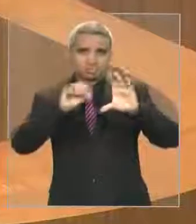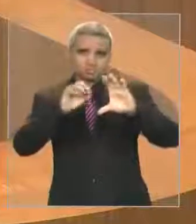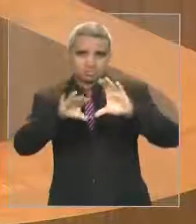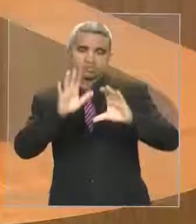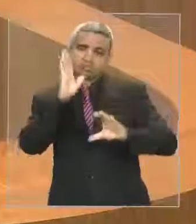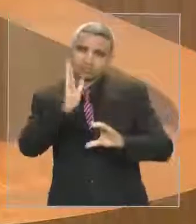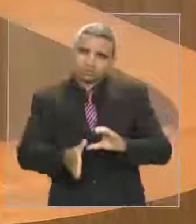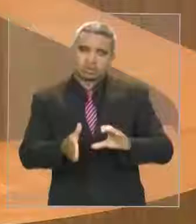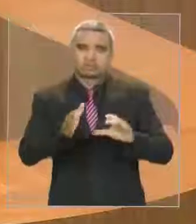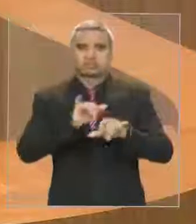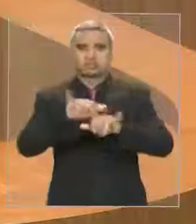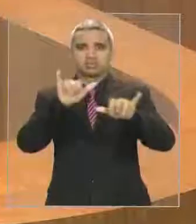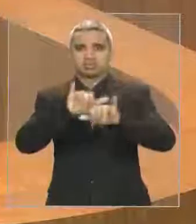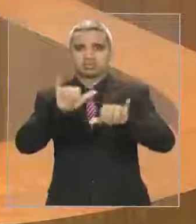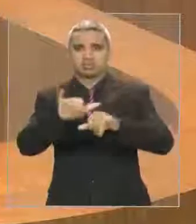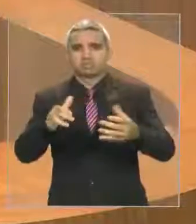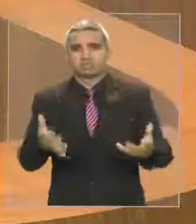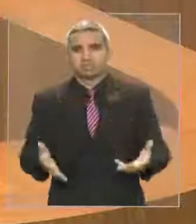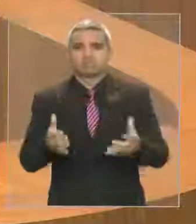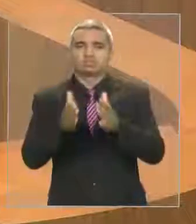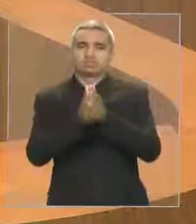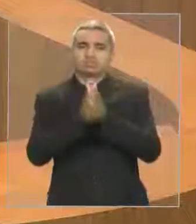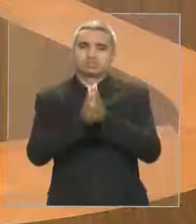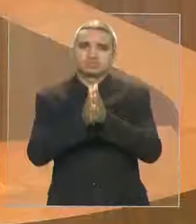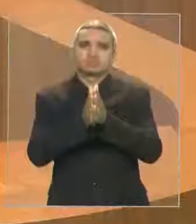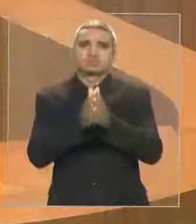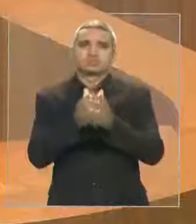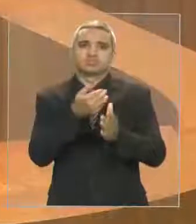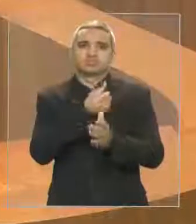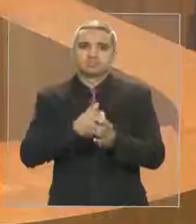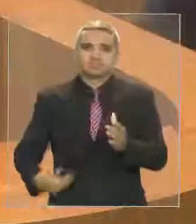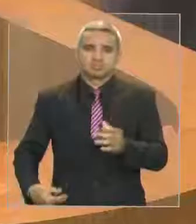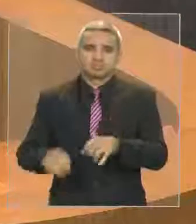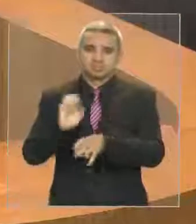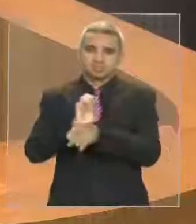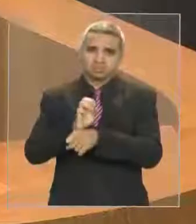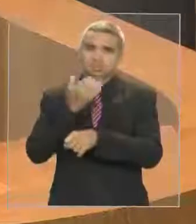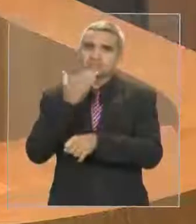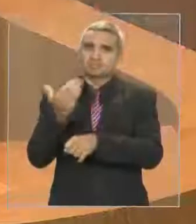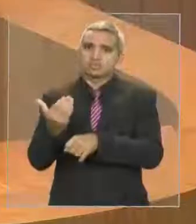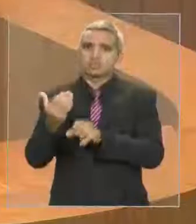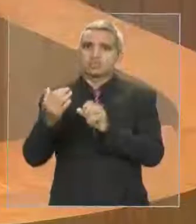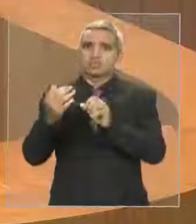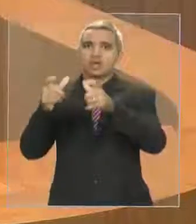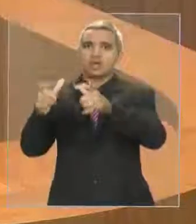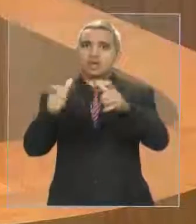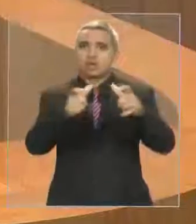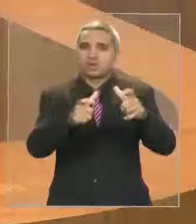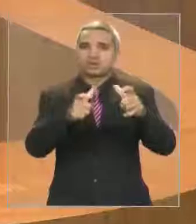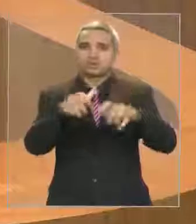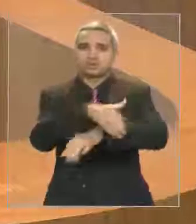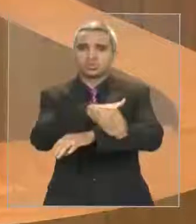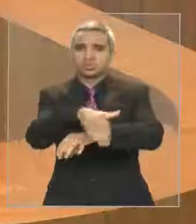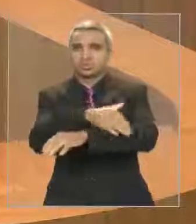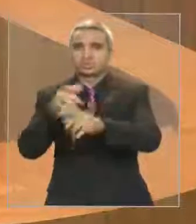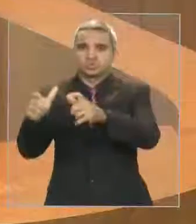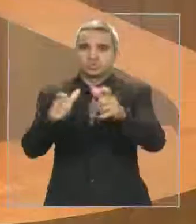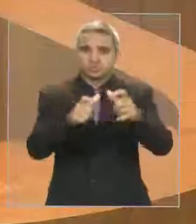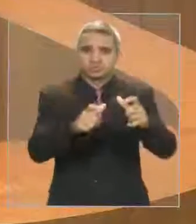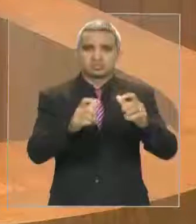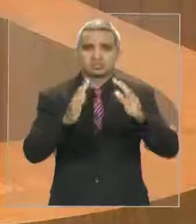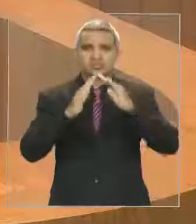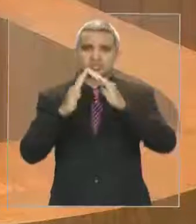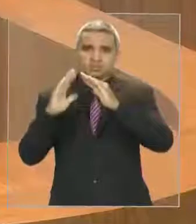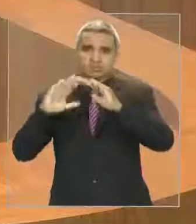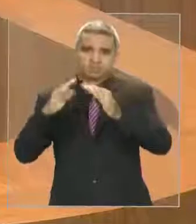solicitamos também ao governo do Estado a relação e endereço desses locais. Solicitamos cópias também dos TACs celebrados com o